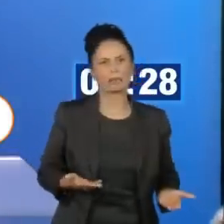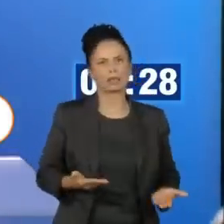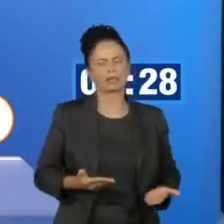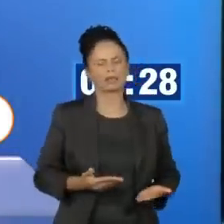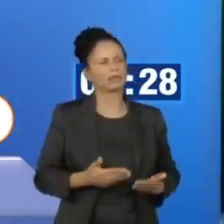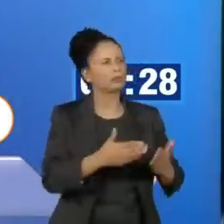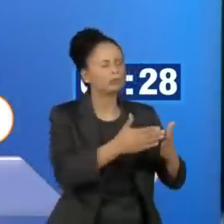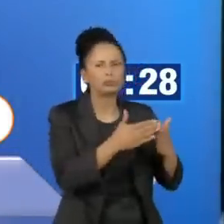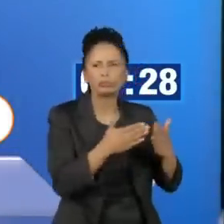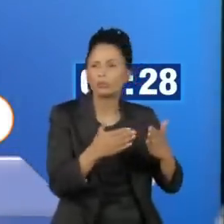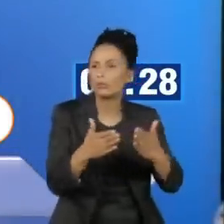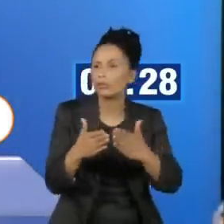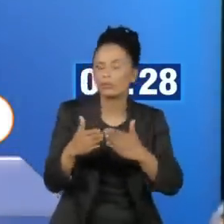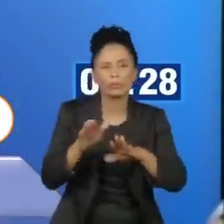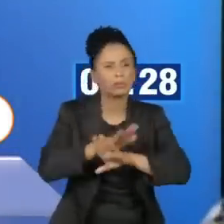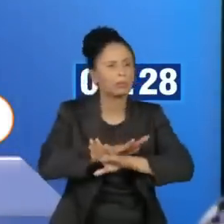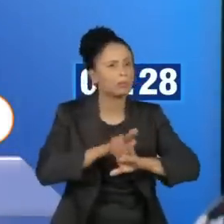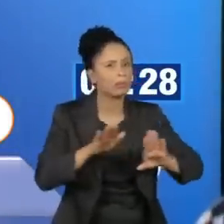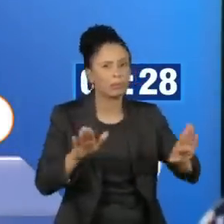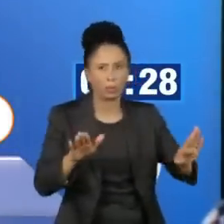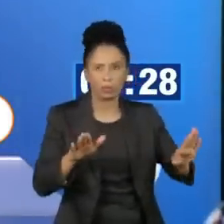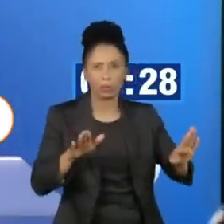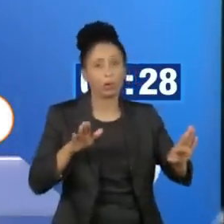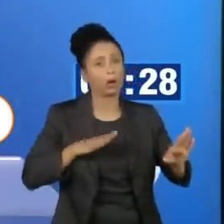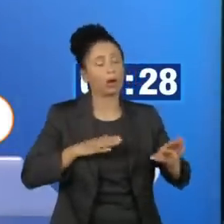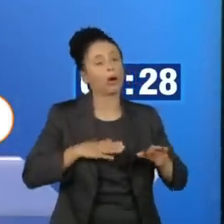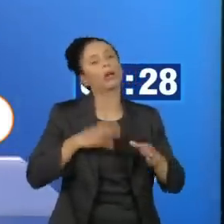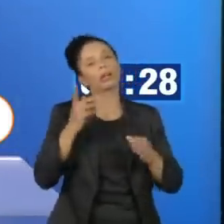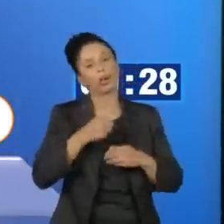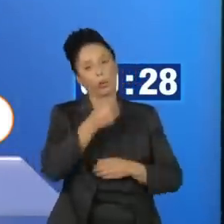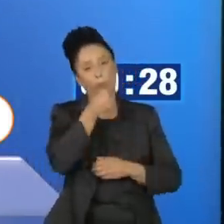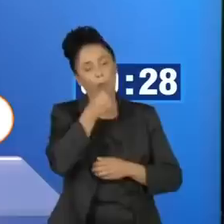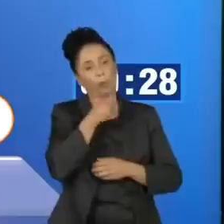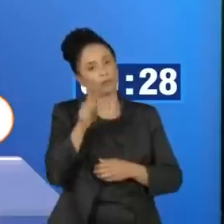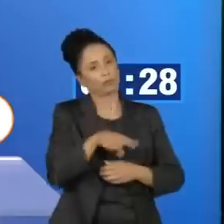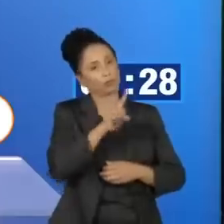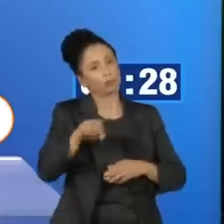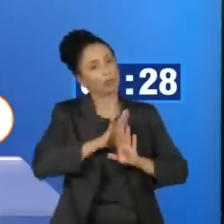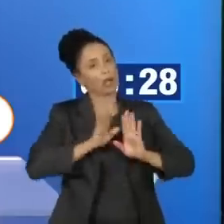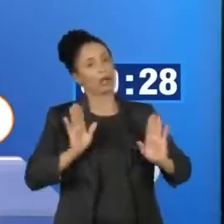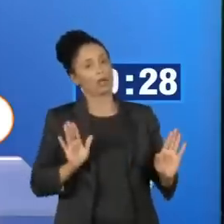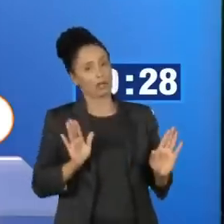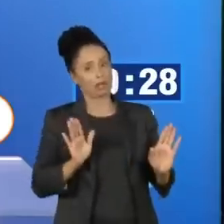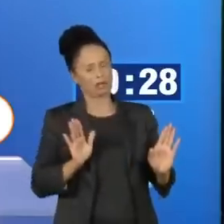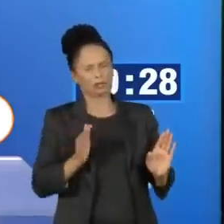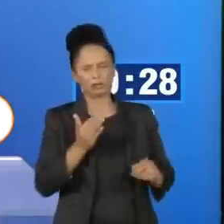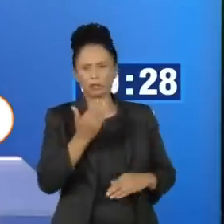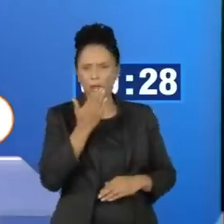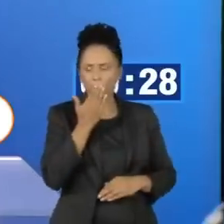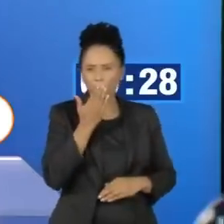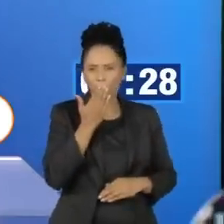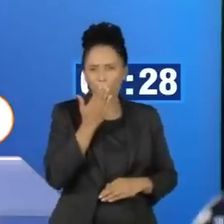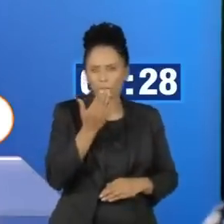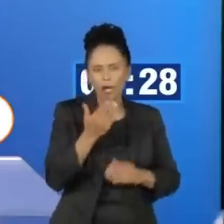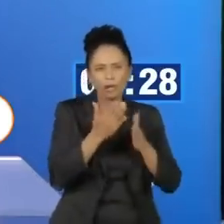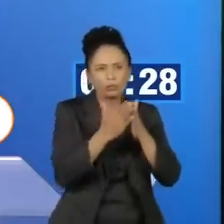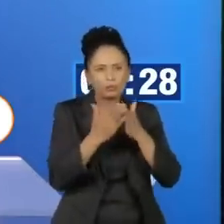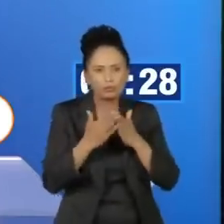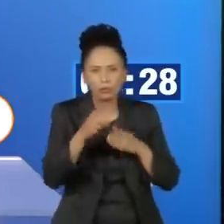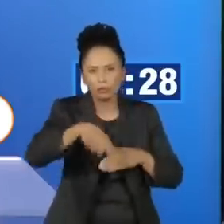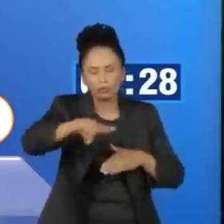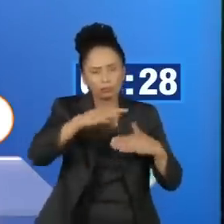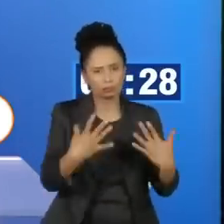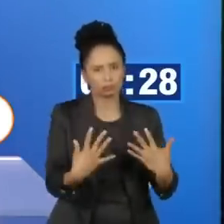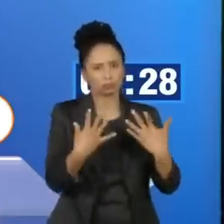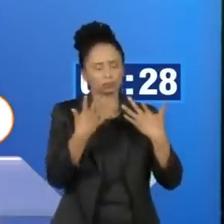por favor nós vamos cortar os microfones dos Senhores e eu peço desculpas ao público pela